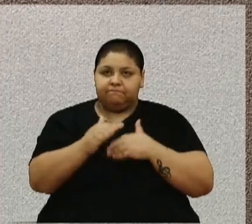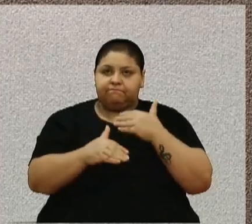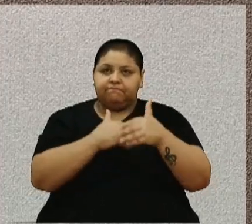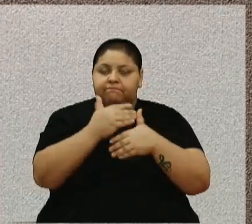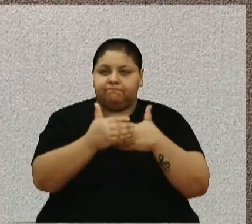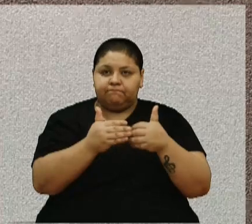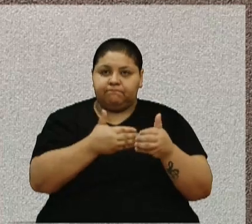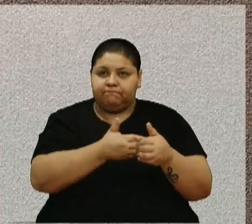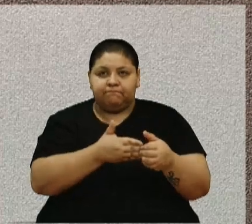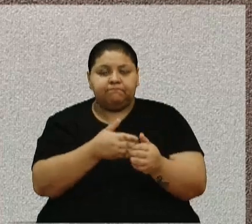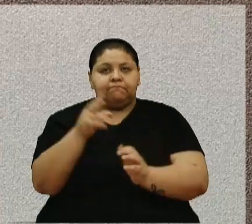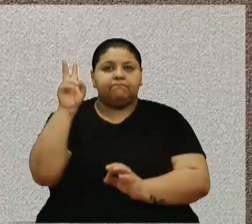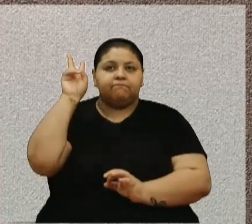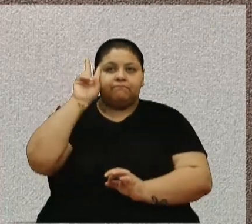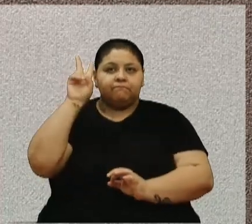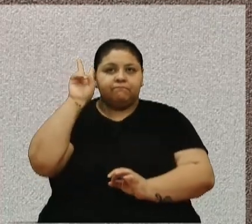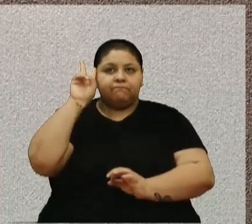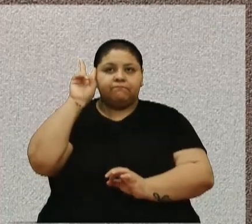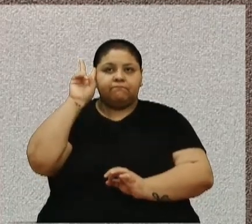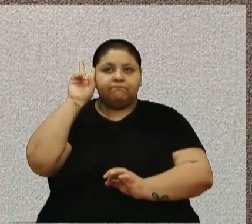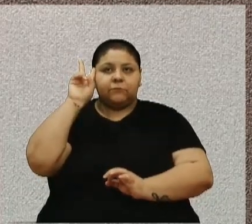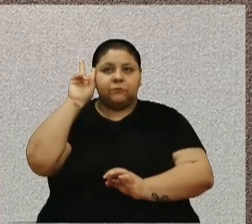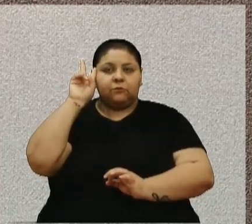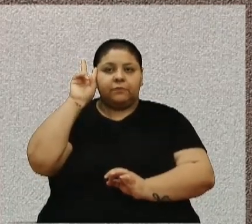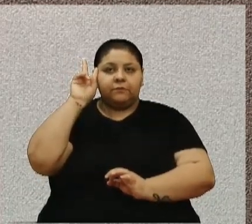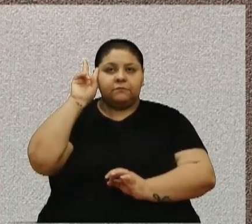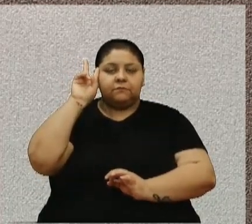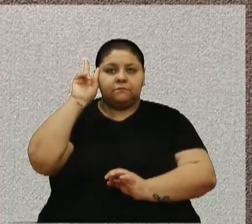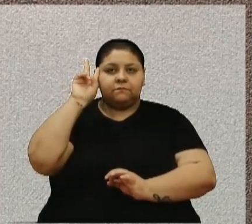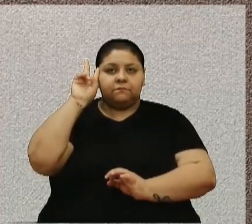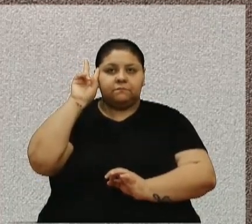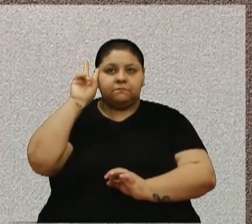com histórico, mapa de localização